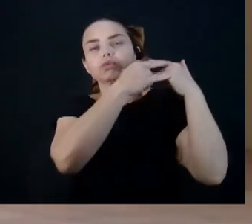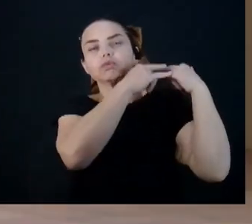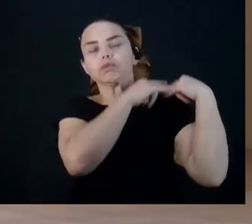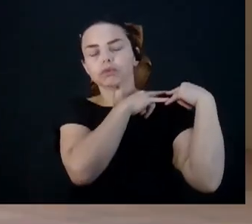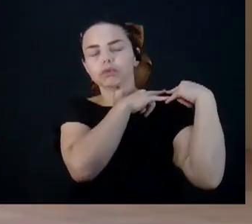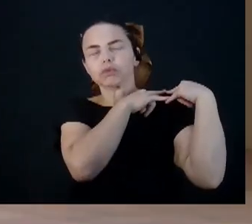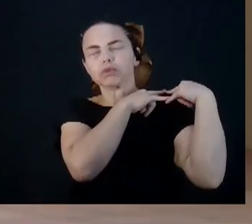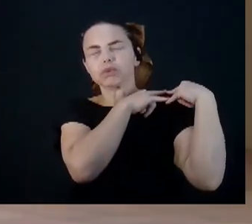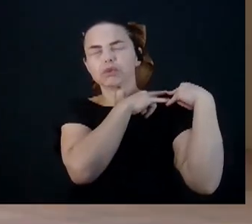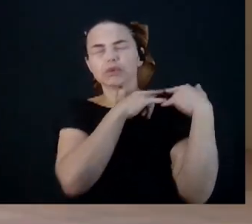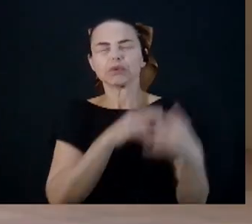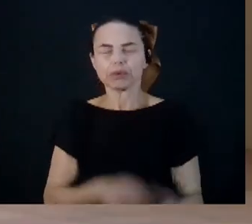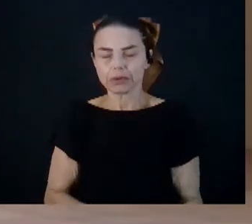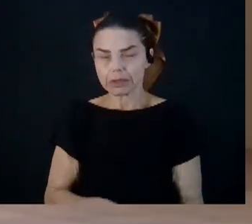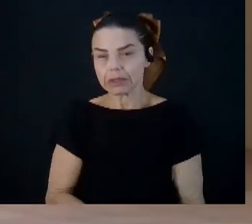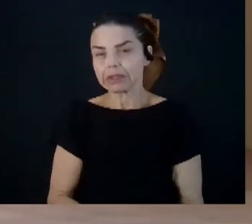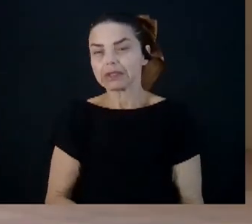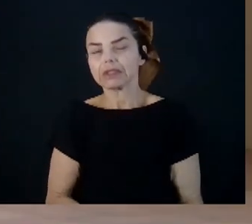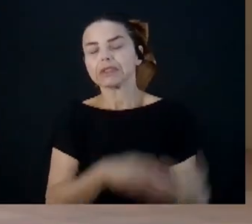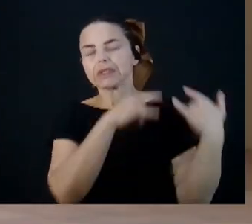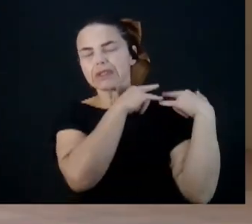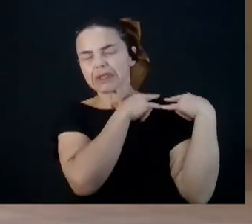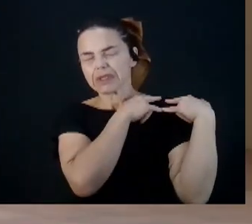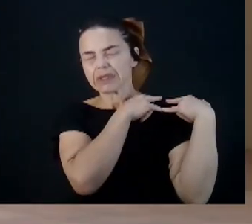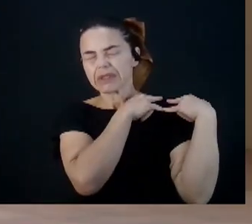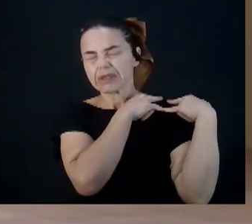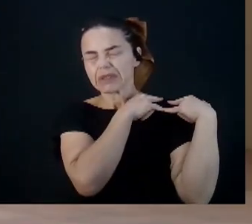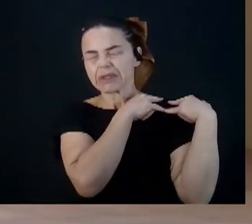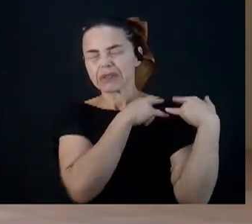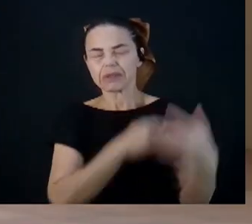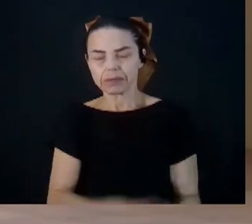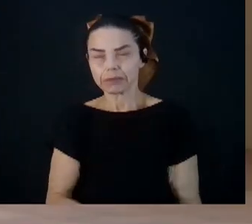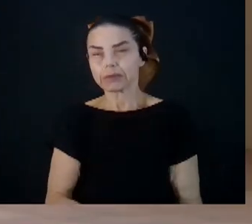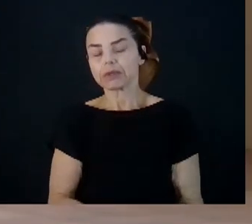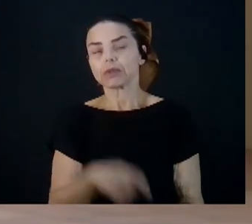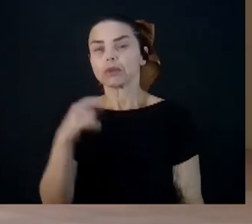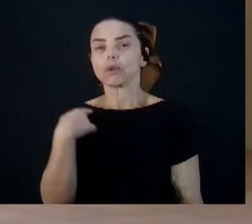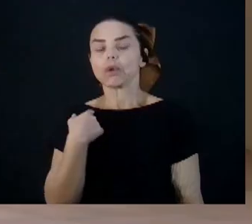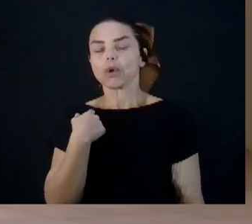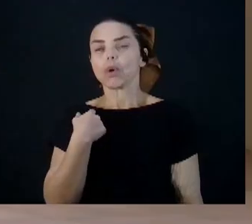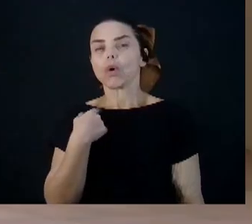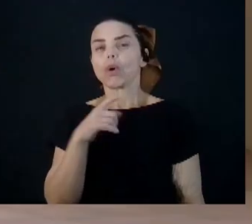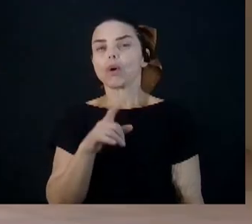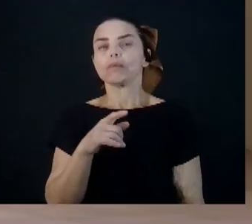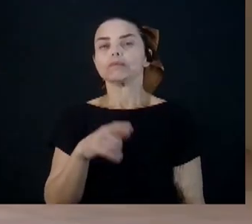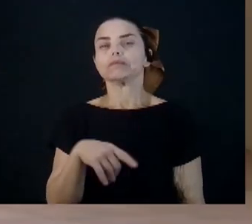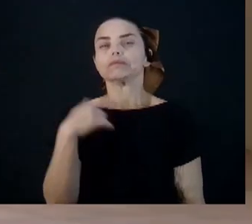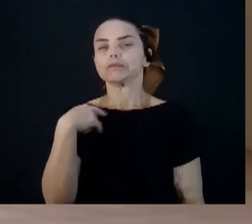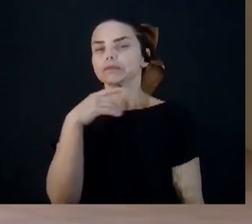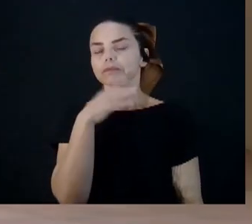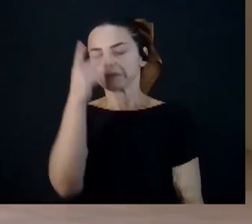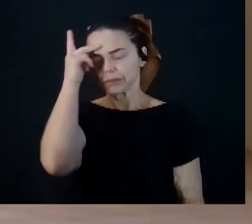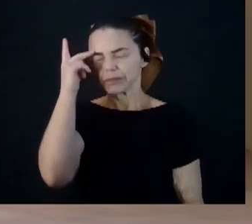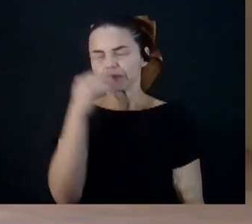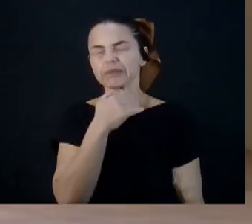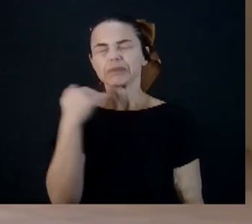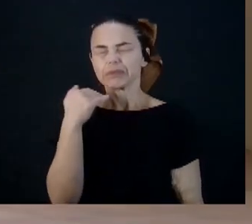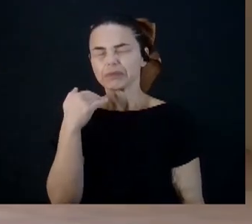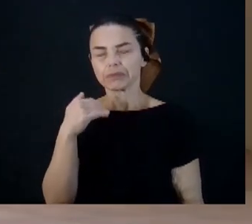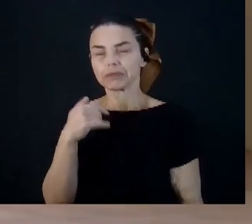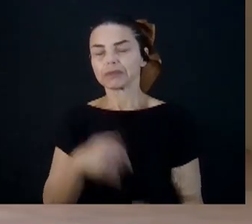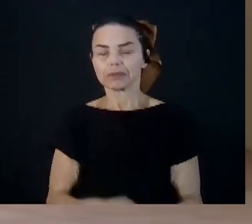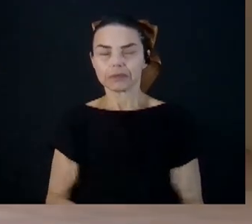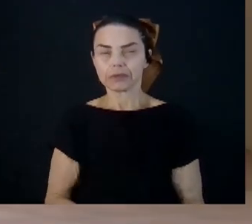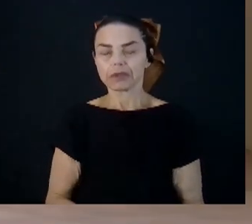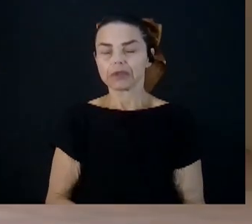esse andor, que colocavam no ombro e levavam essa pessoa falecida daqui até lá no ombro.